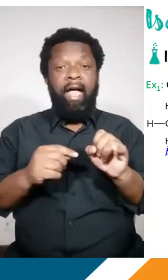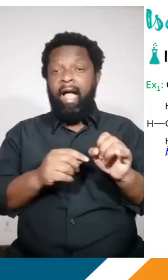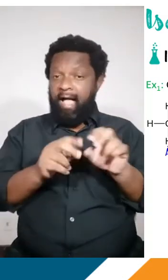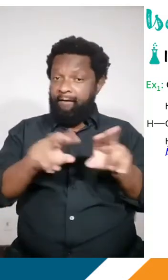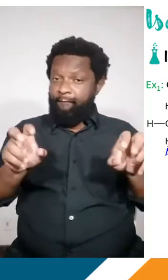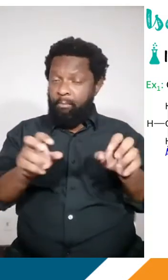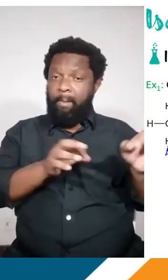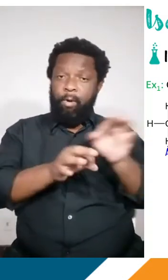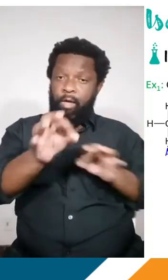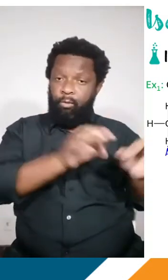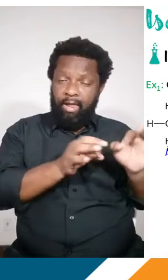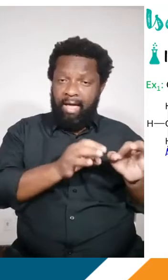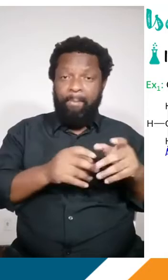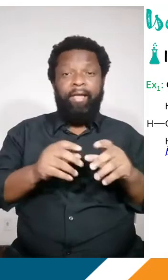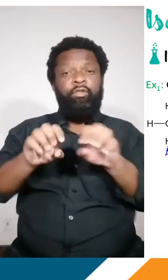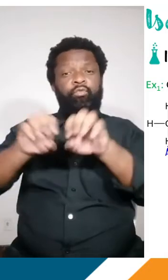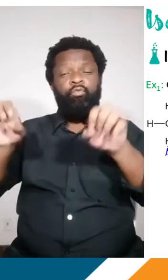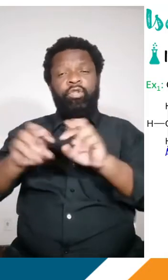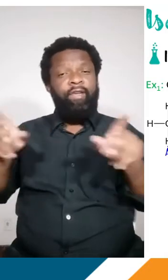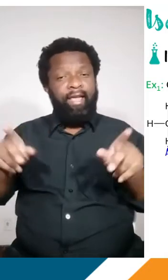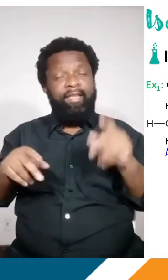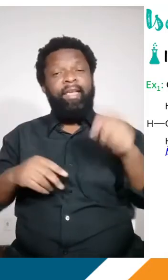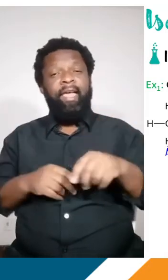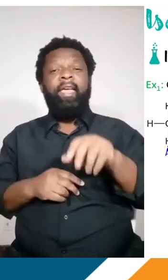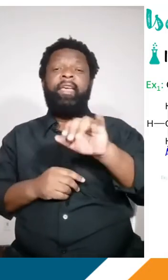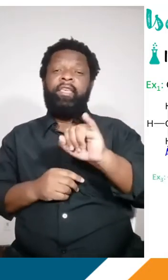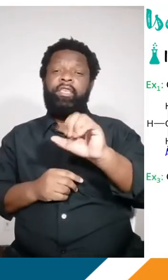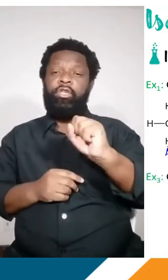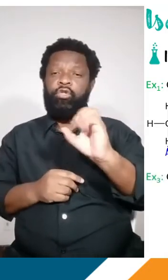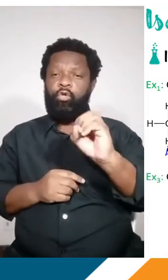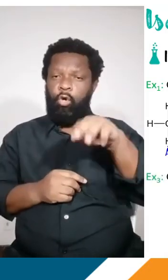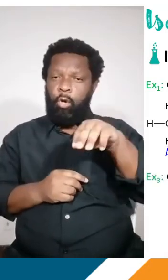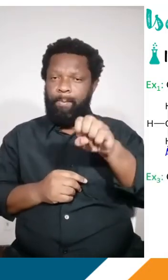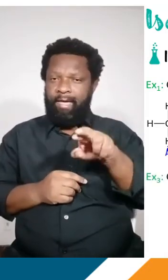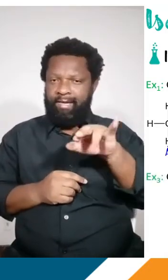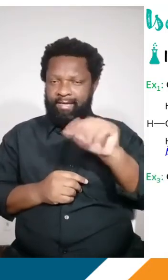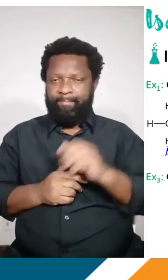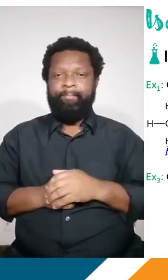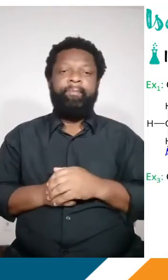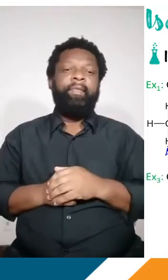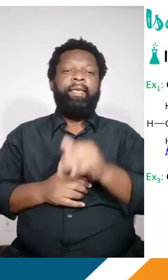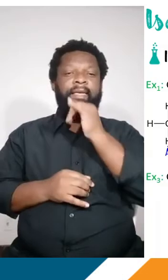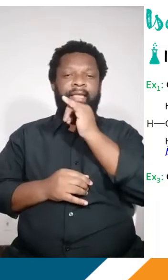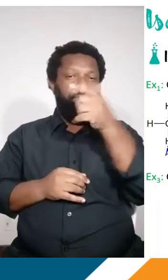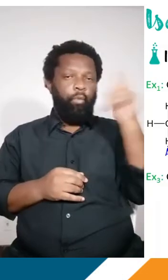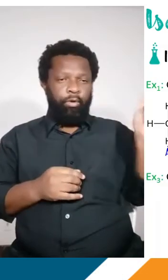diferentes, mais um exemplo de isomeria de função. Só mais um aqui para a gente fechar. Esse